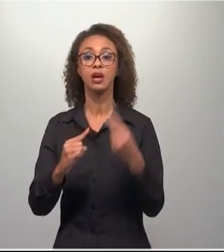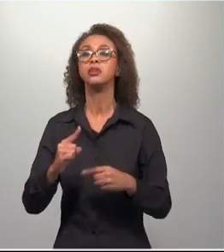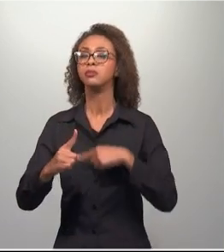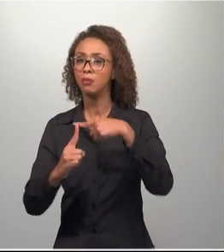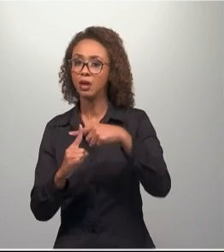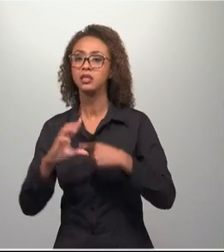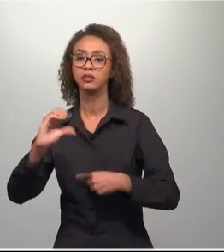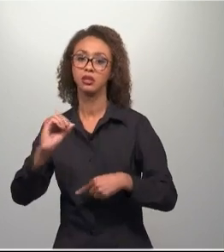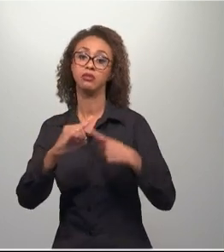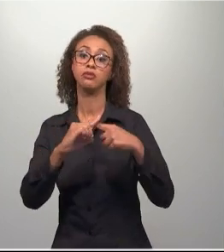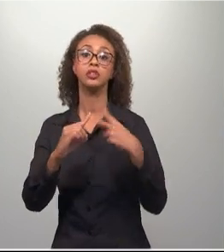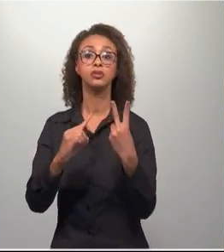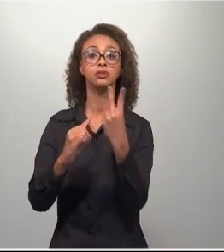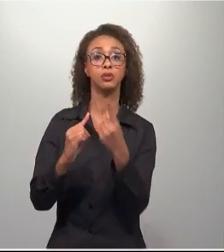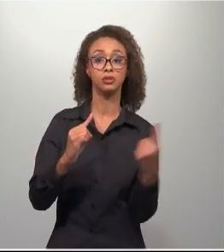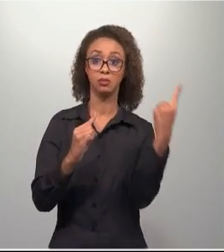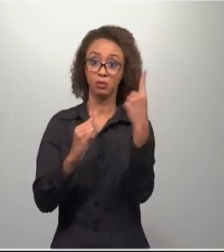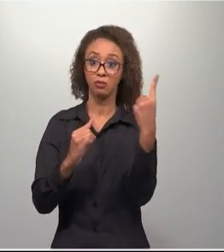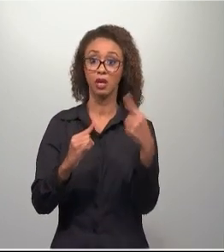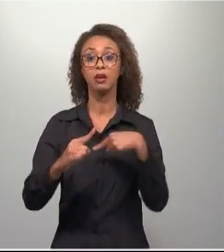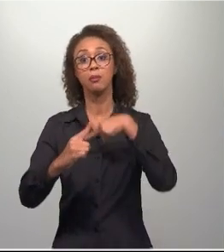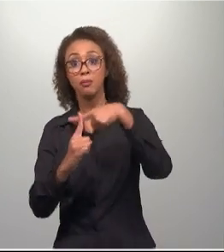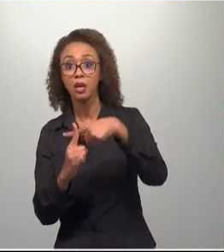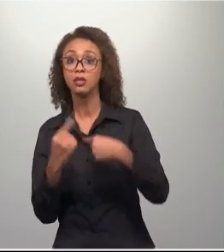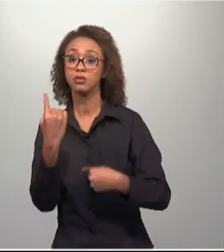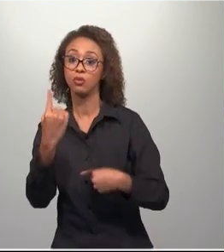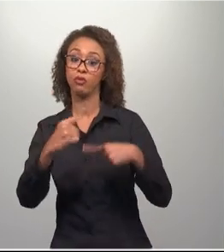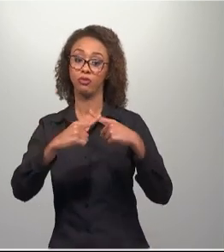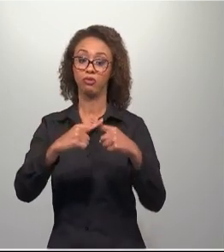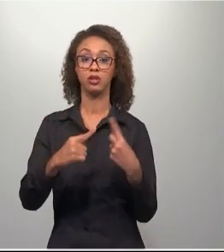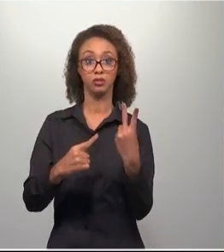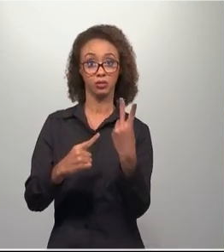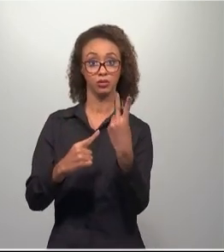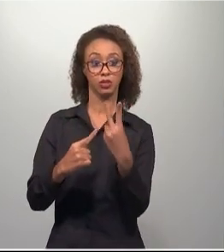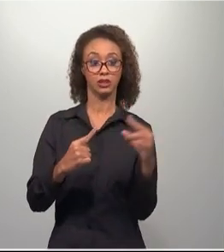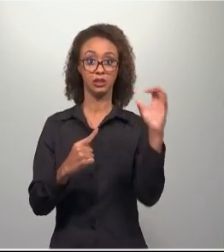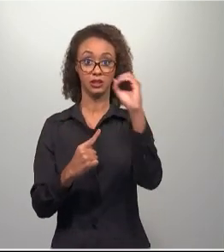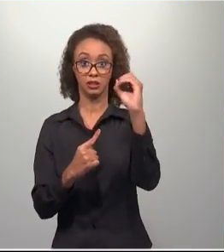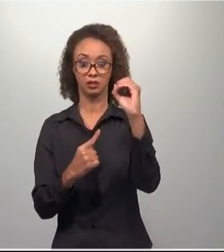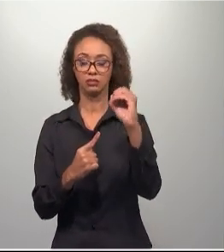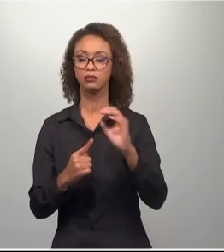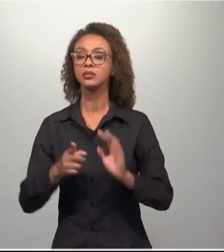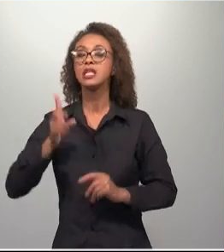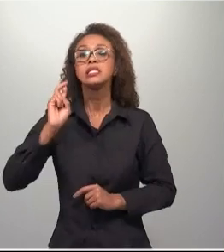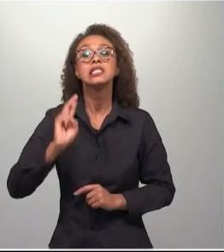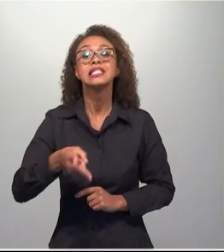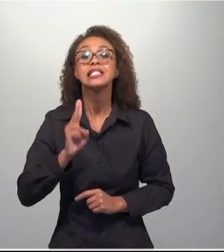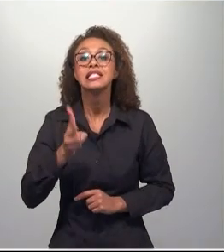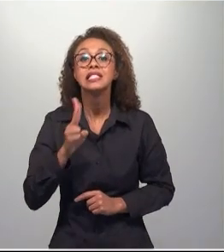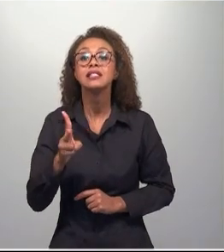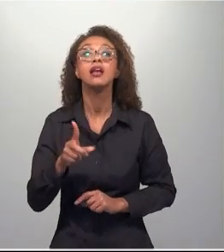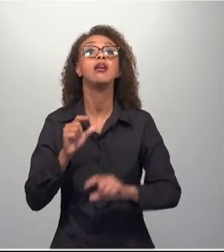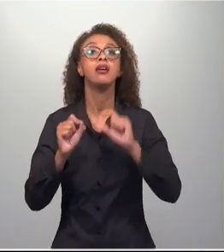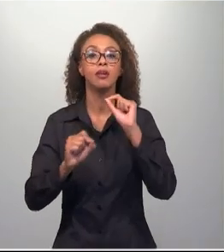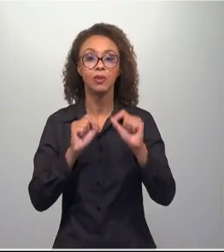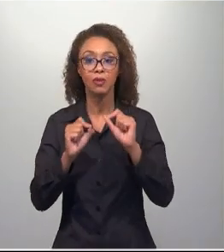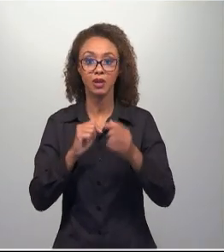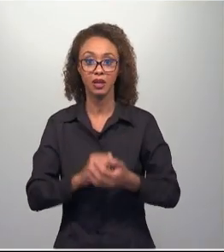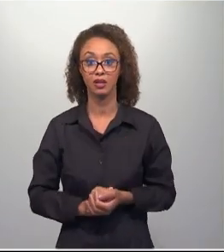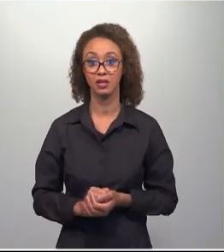maseru vezes 2 levado a primeira mais um vez dois levaram a 0 sempre começando em zero